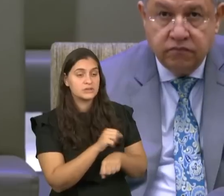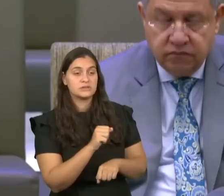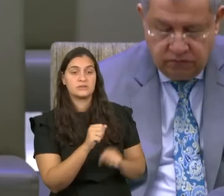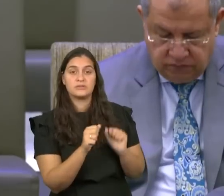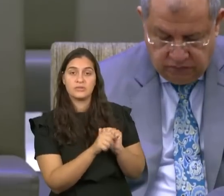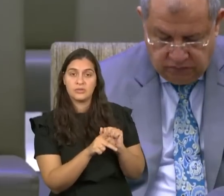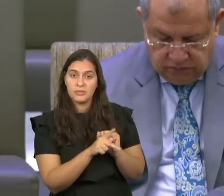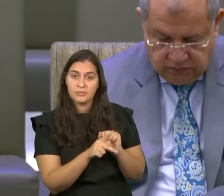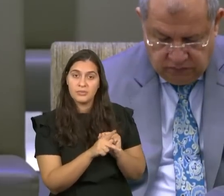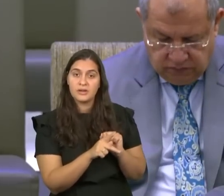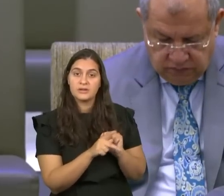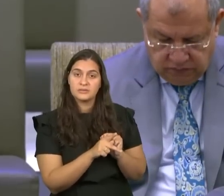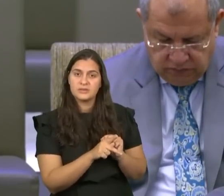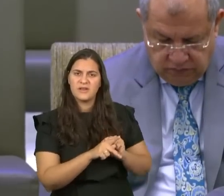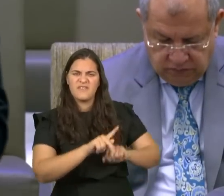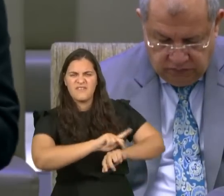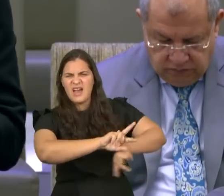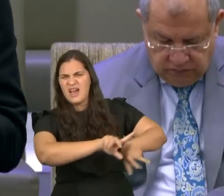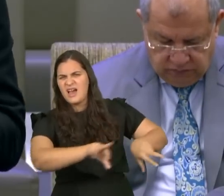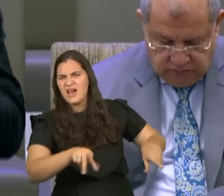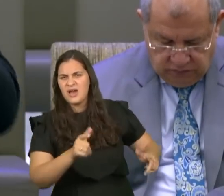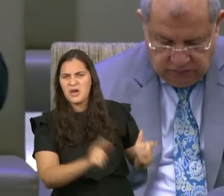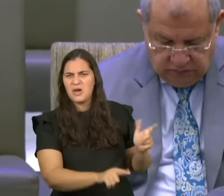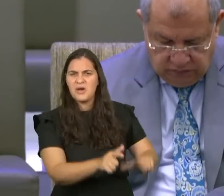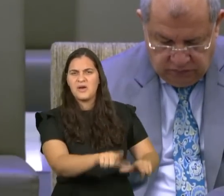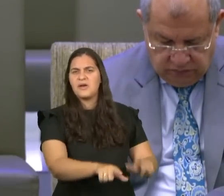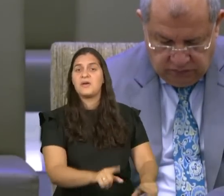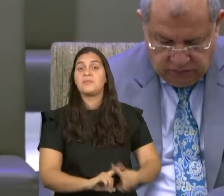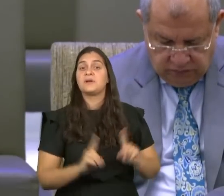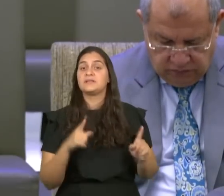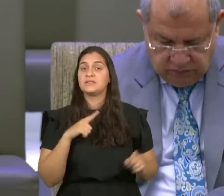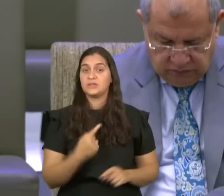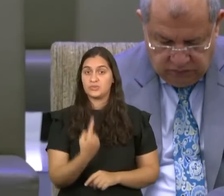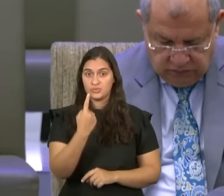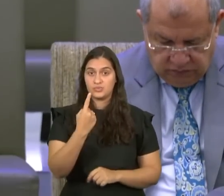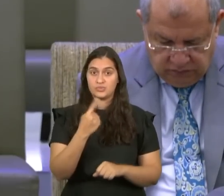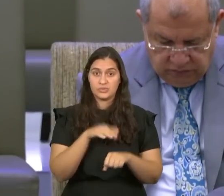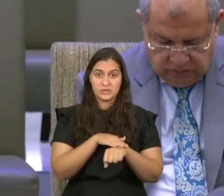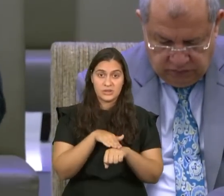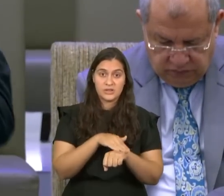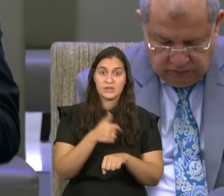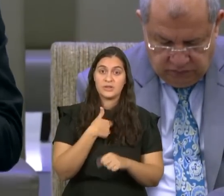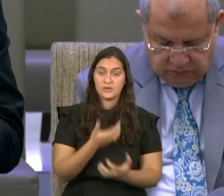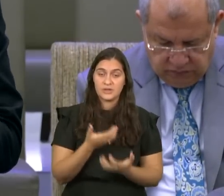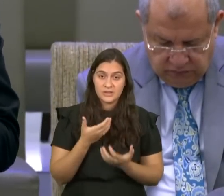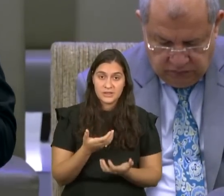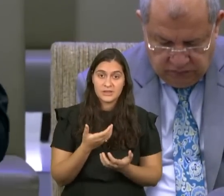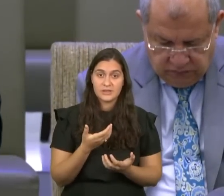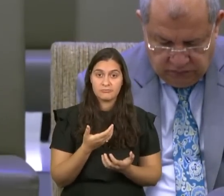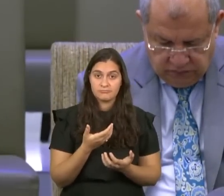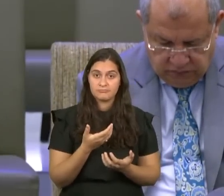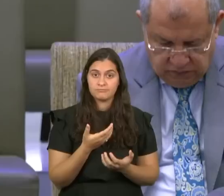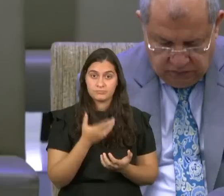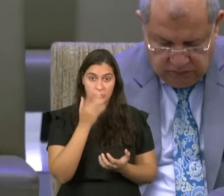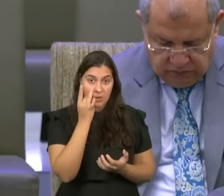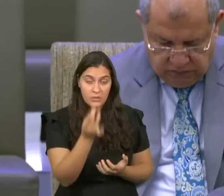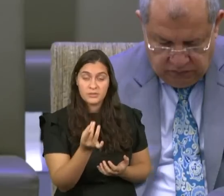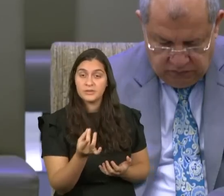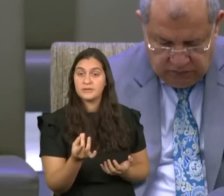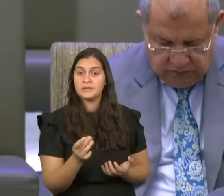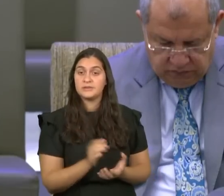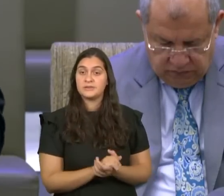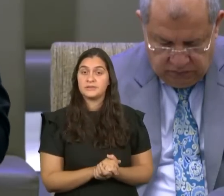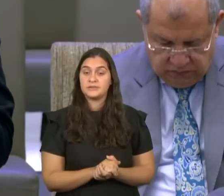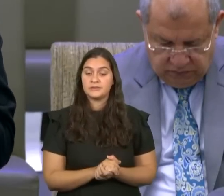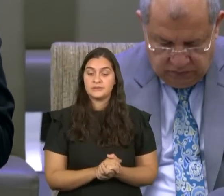tantos outros mas a um diálogo que eu queria destacar nesta Nossa oportunidade que se